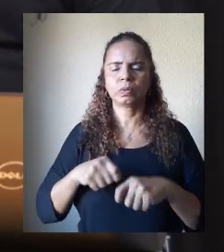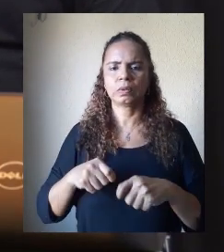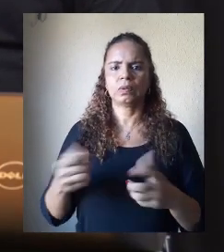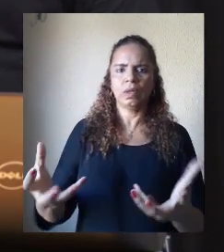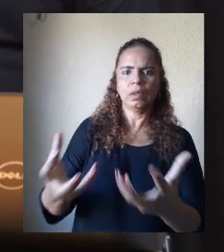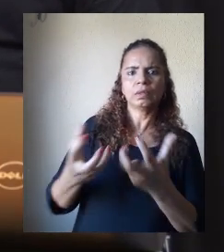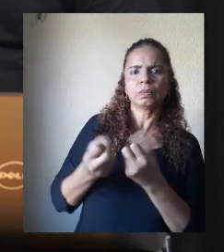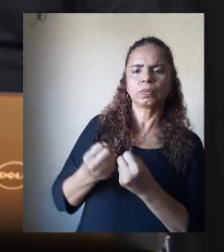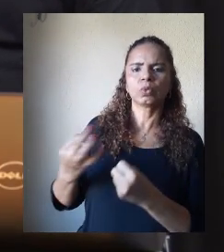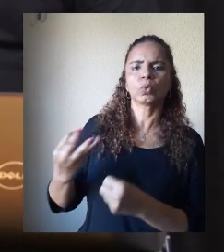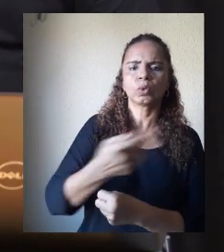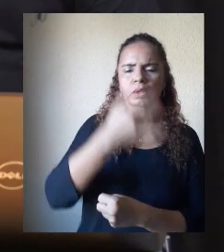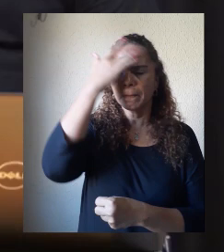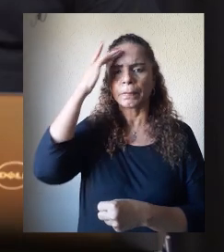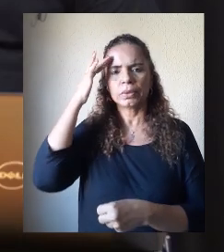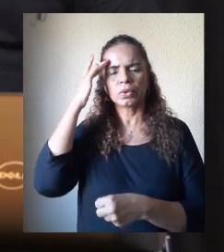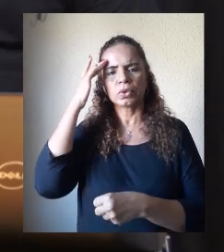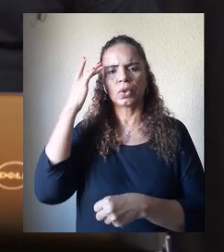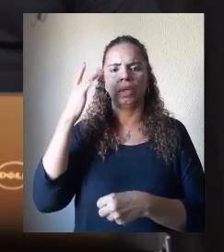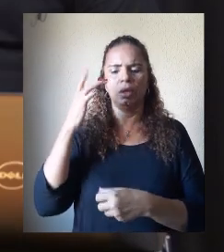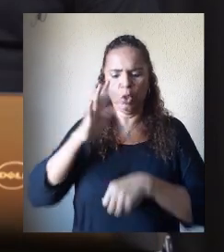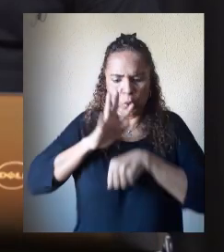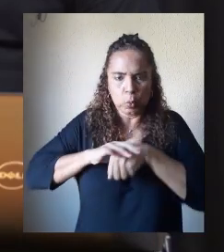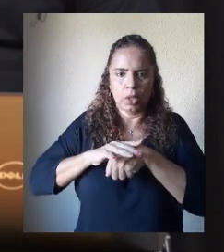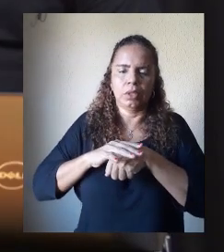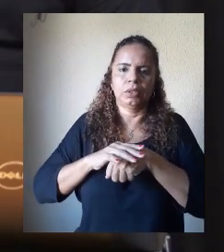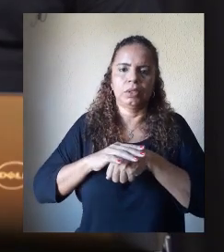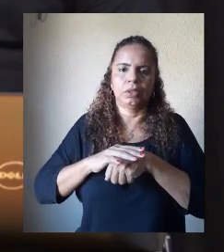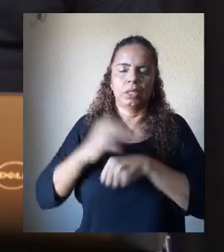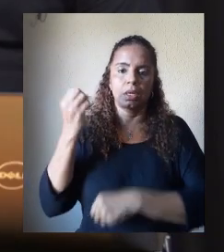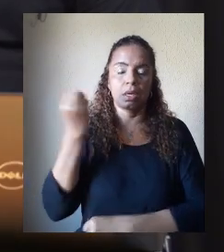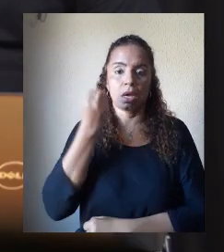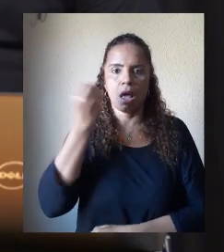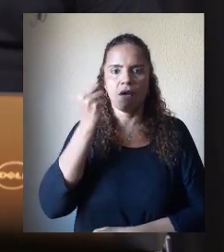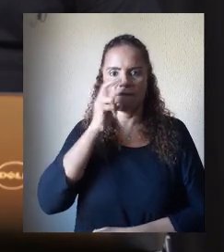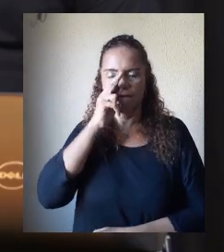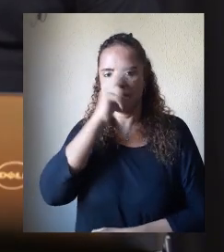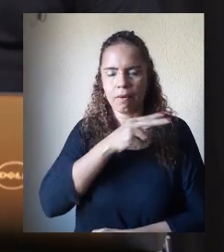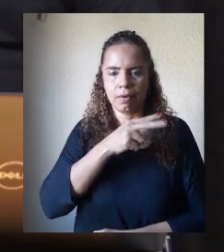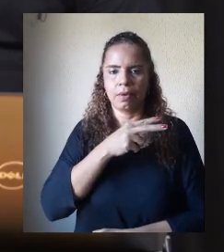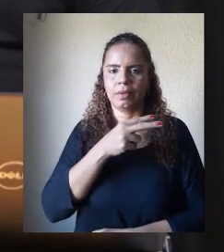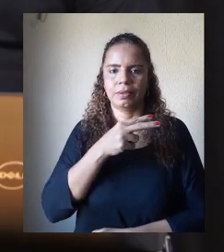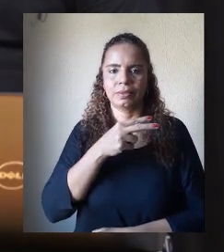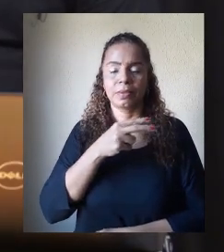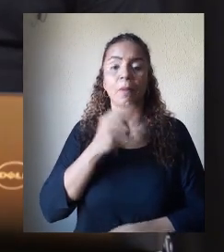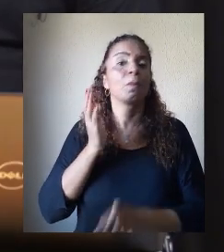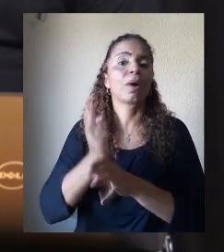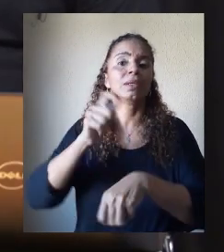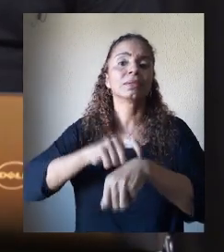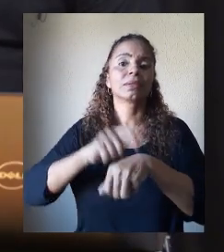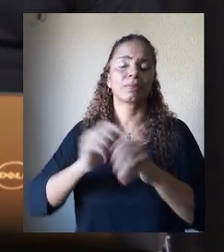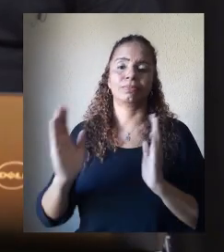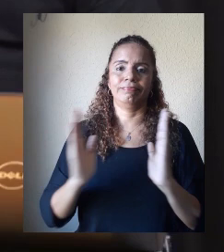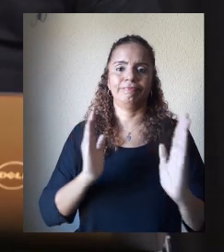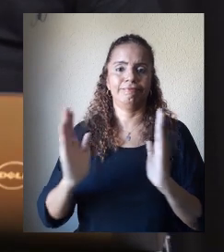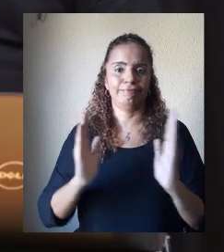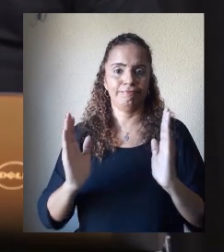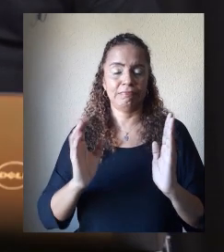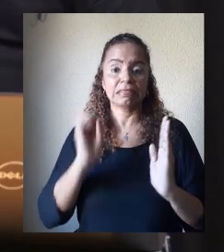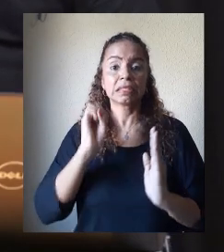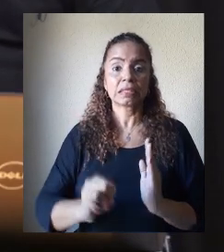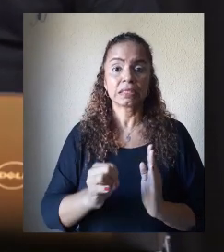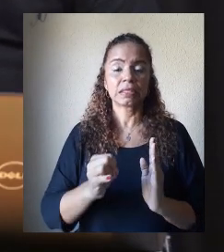pessoas em estado grave, num espaço curto de tempo. Então, quando a gente olha do ponto de vista de